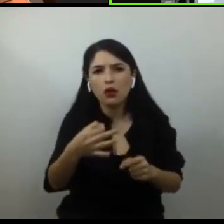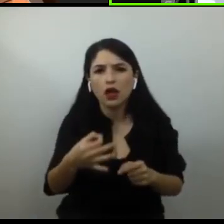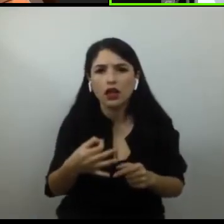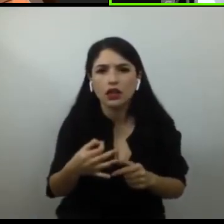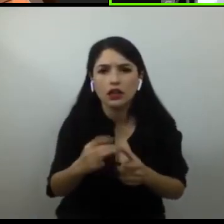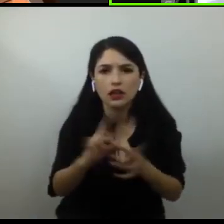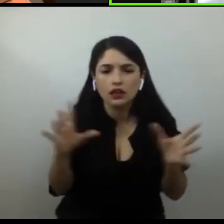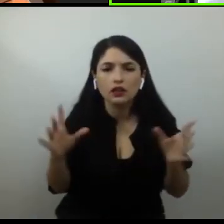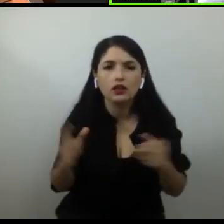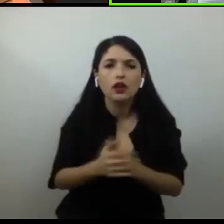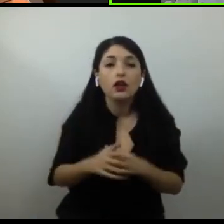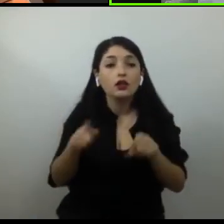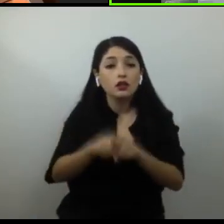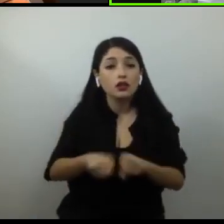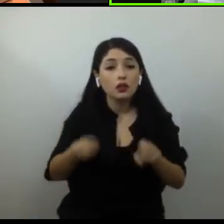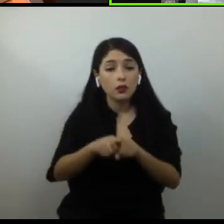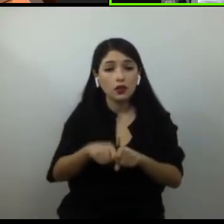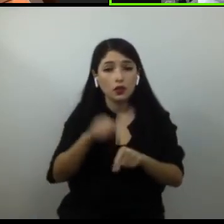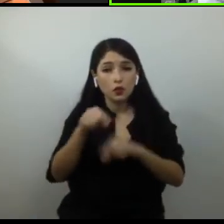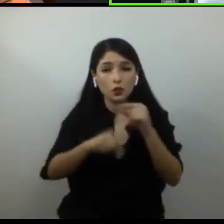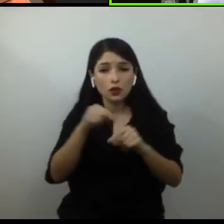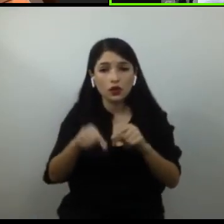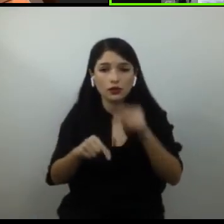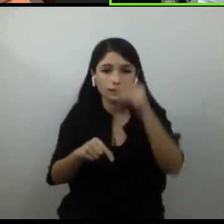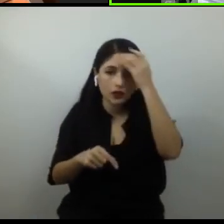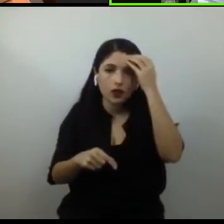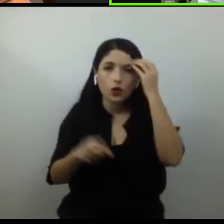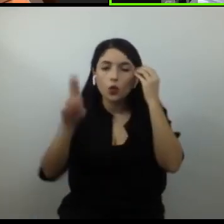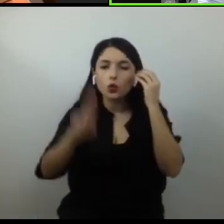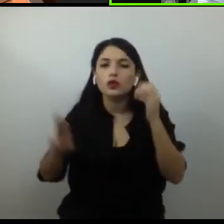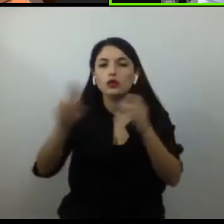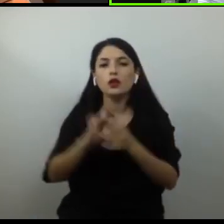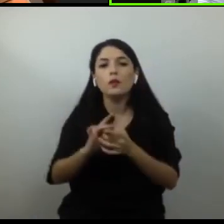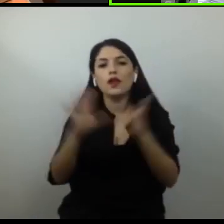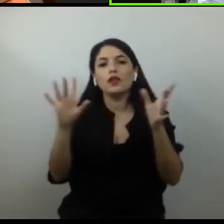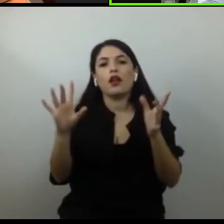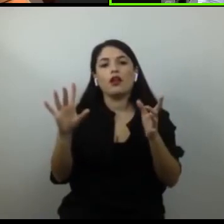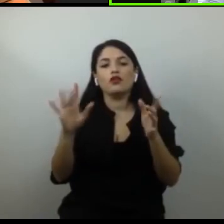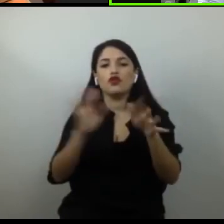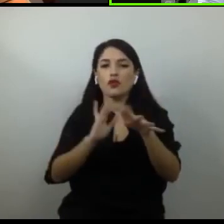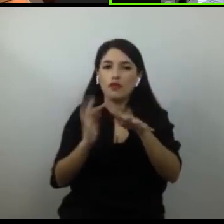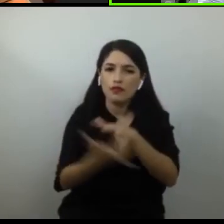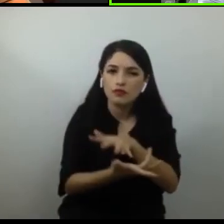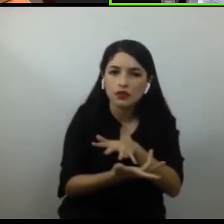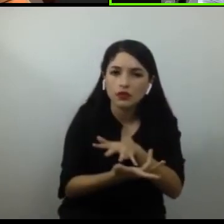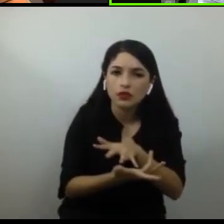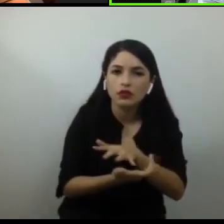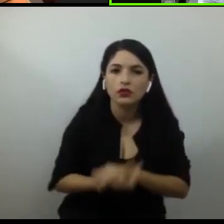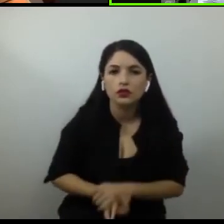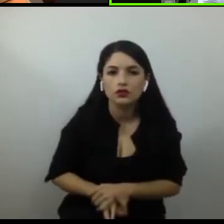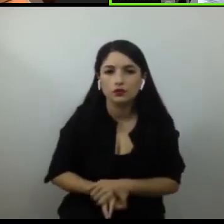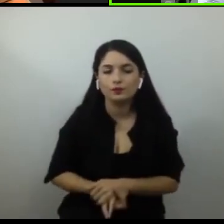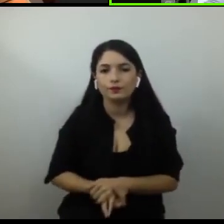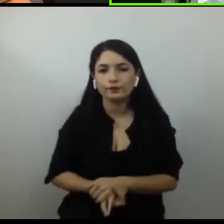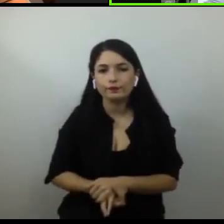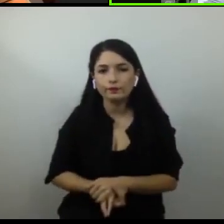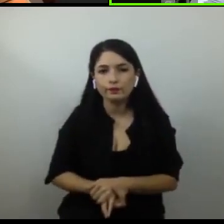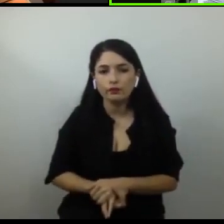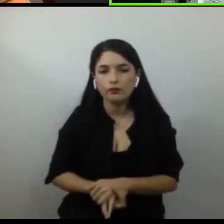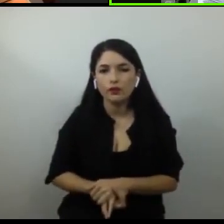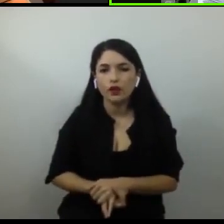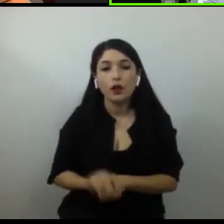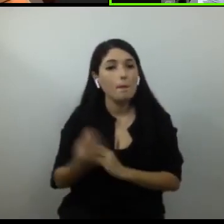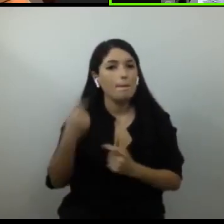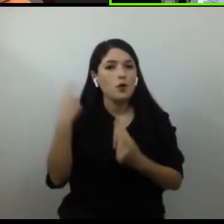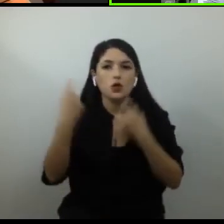e solapar, usando a liberdade das redes sociais, solapar a convivência democrática. É muito